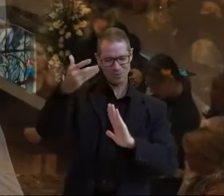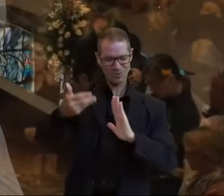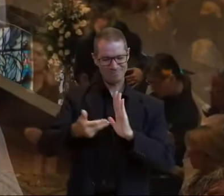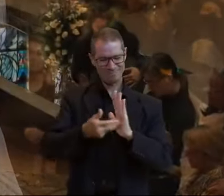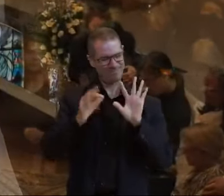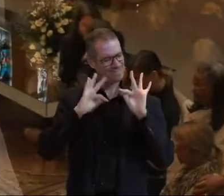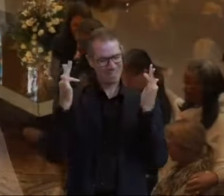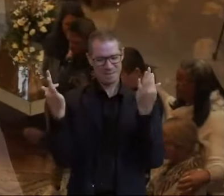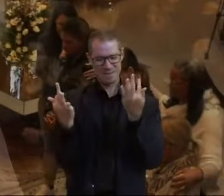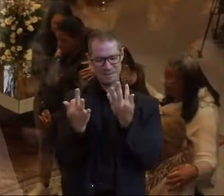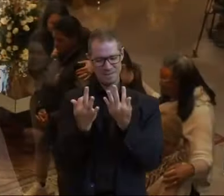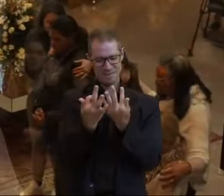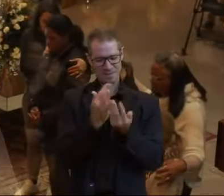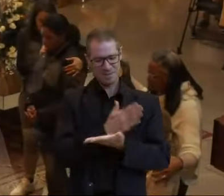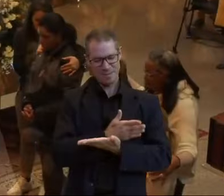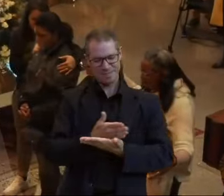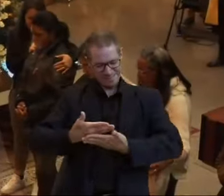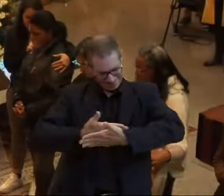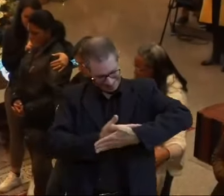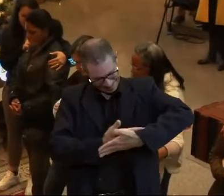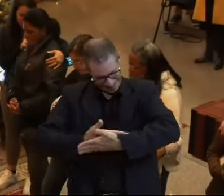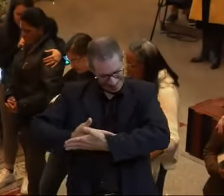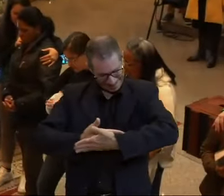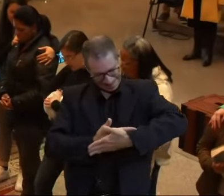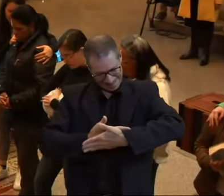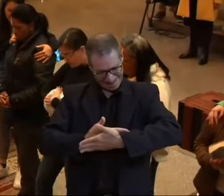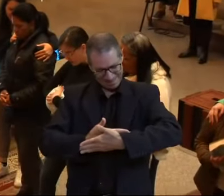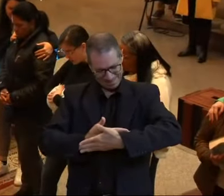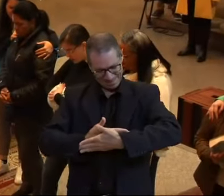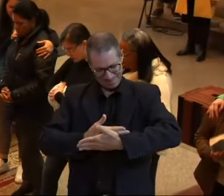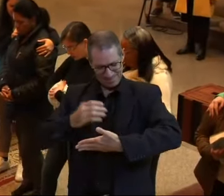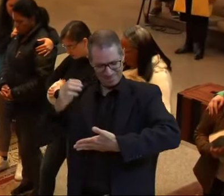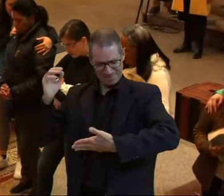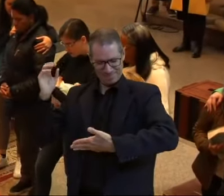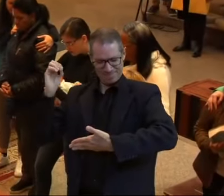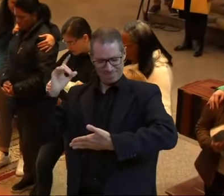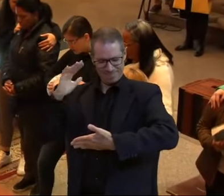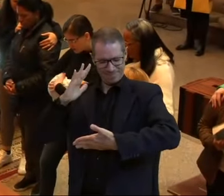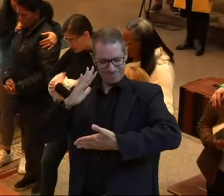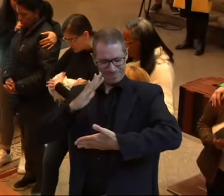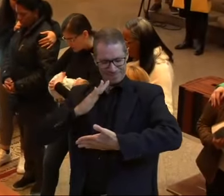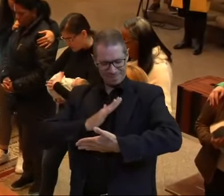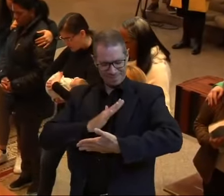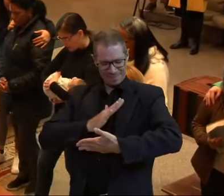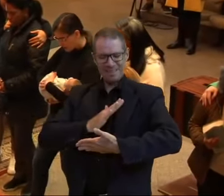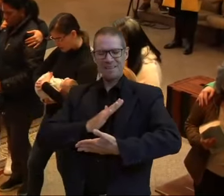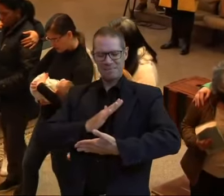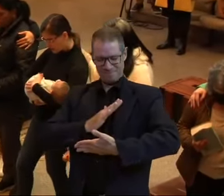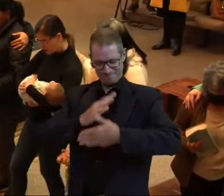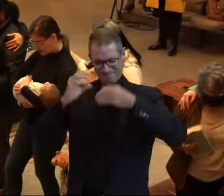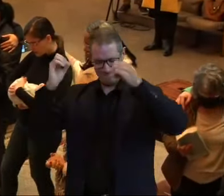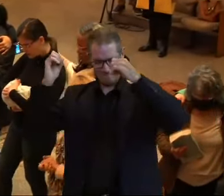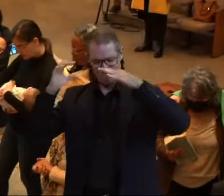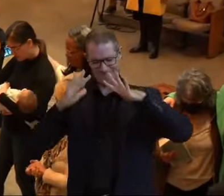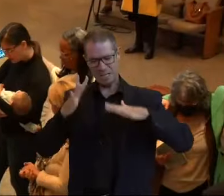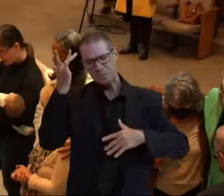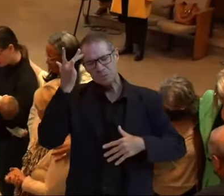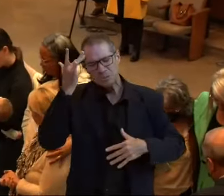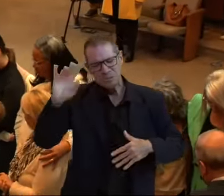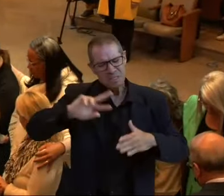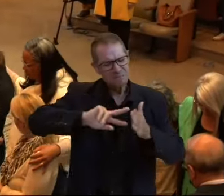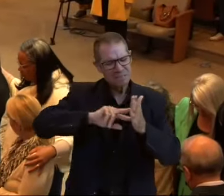casa. E começando por essa criancinha, põe a tua mão de bênção sobre ela e abençoa. Eu não sei